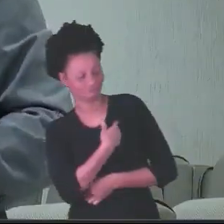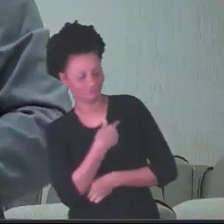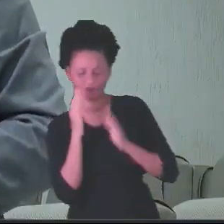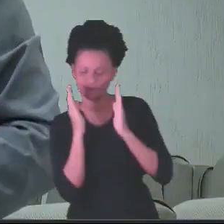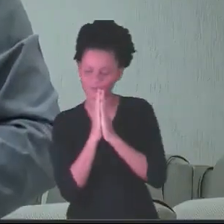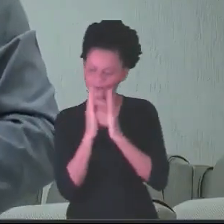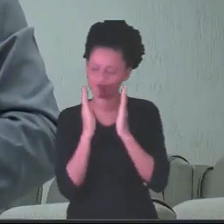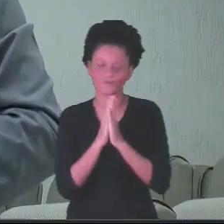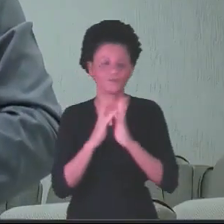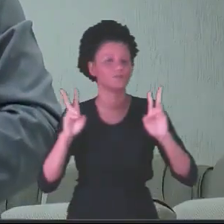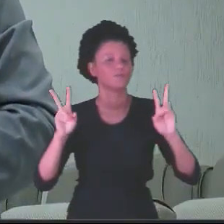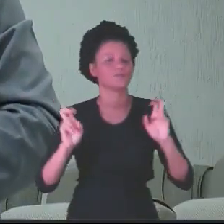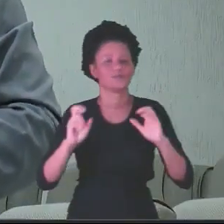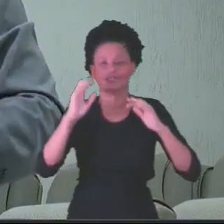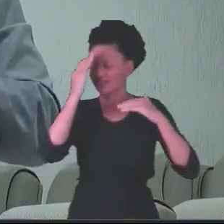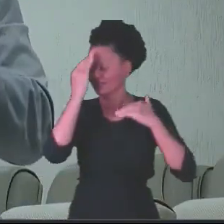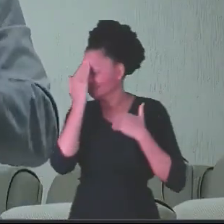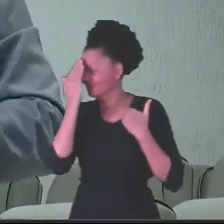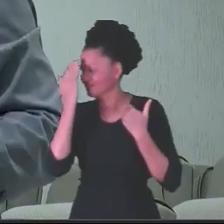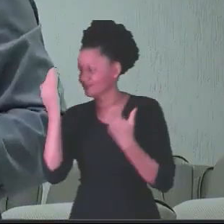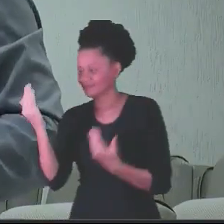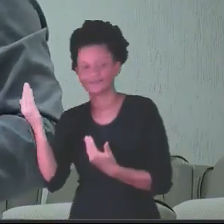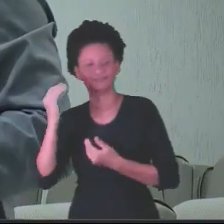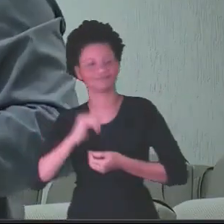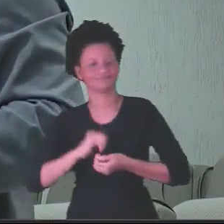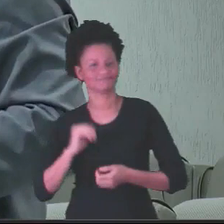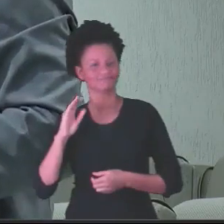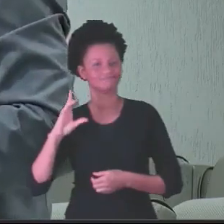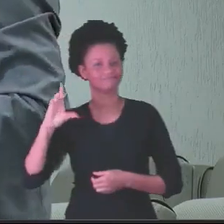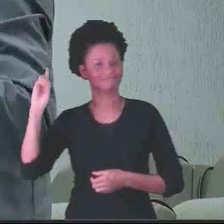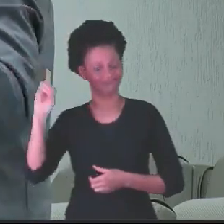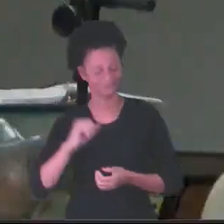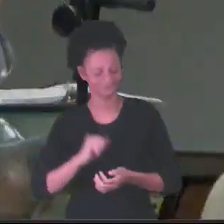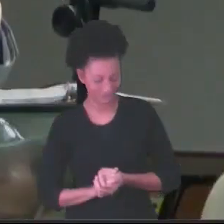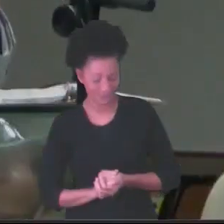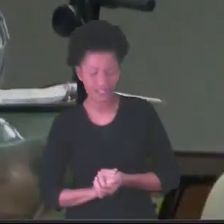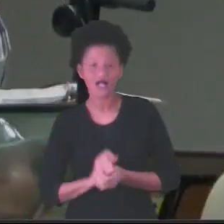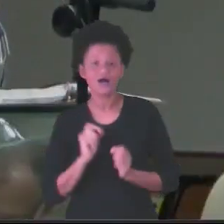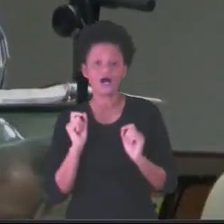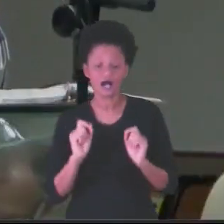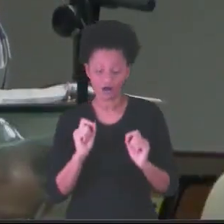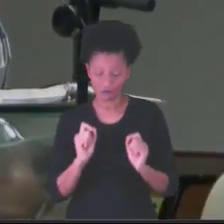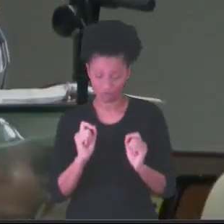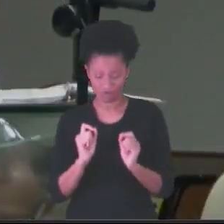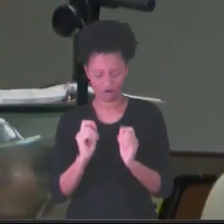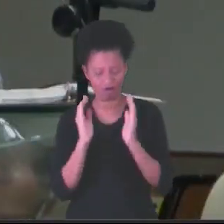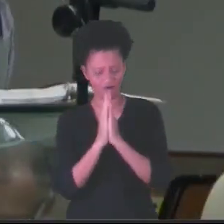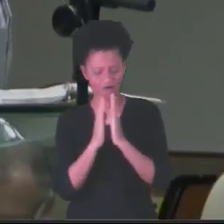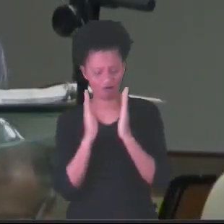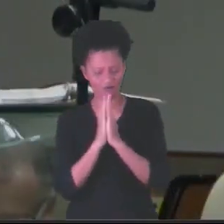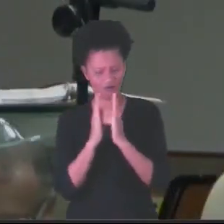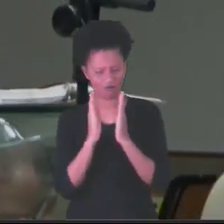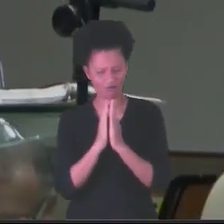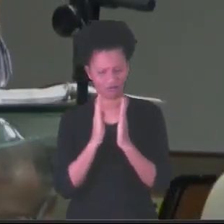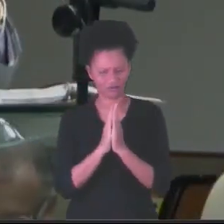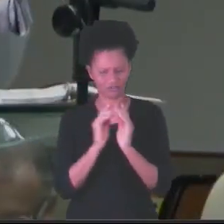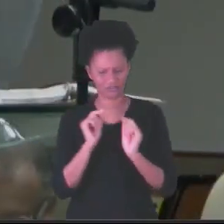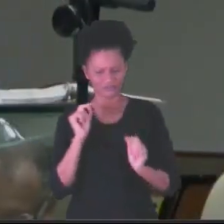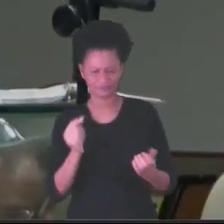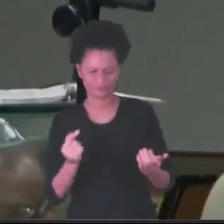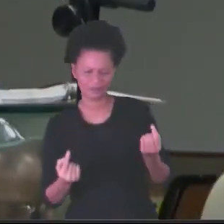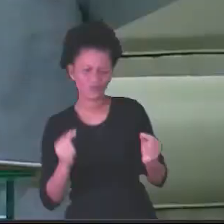gratidão a deus é a nossa oração tem que colocar na balança aquilo que nós